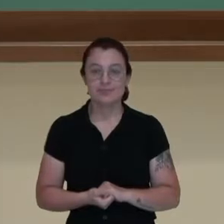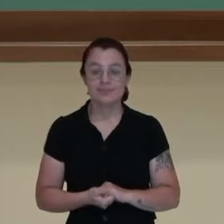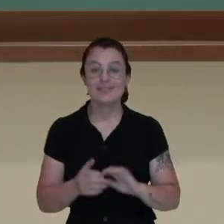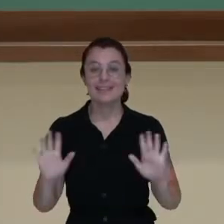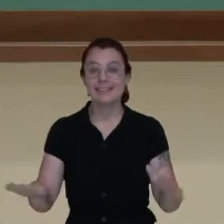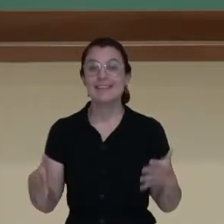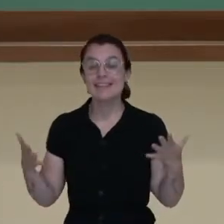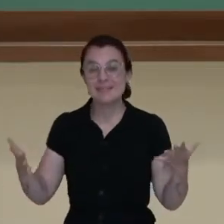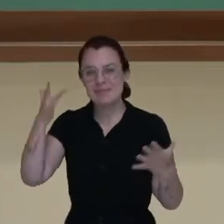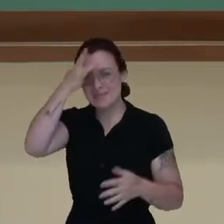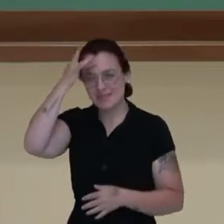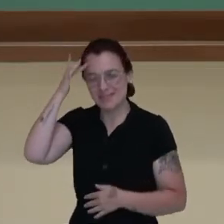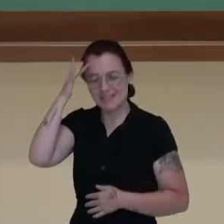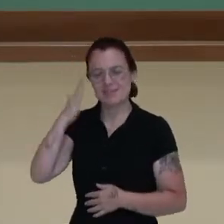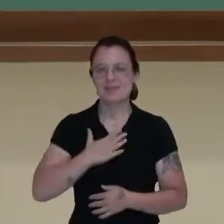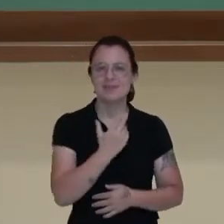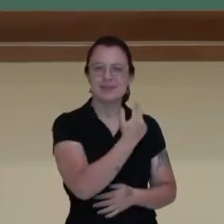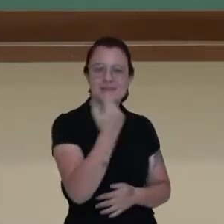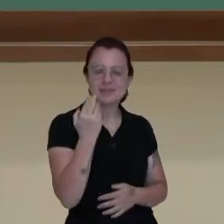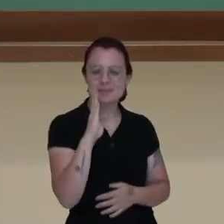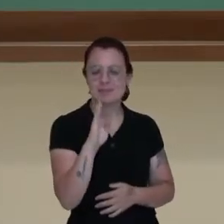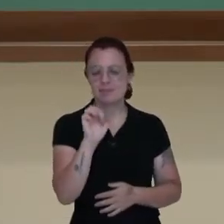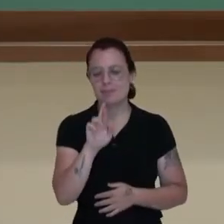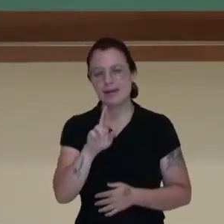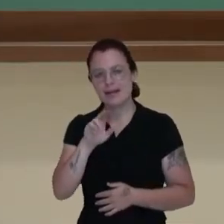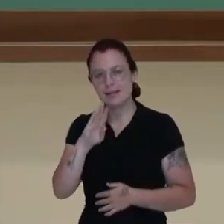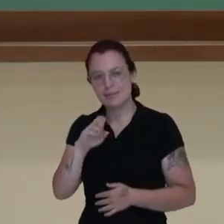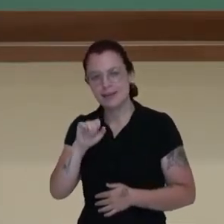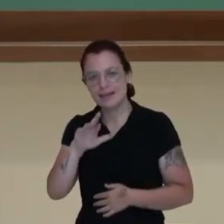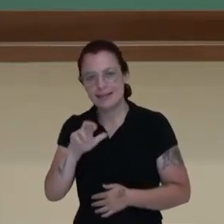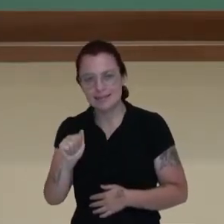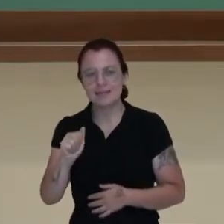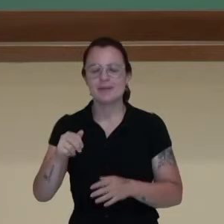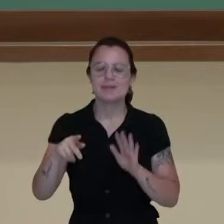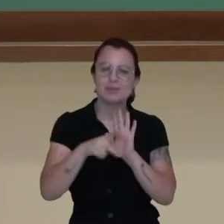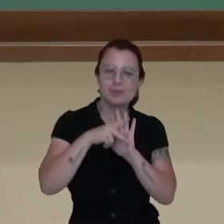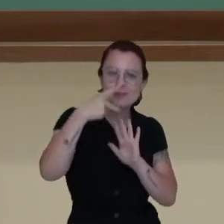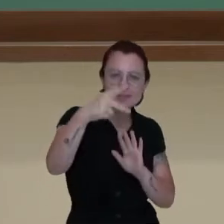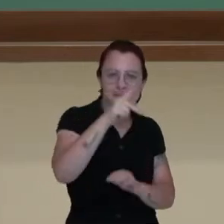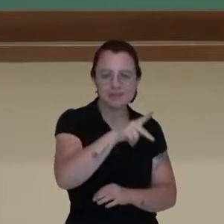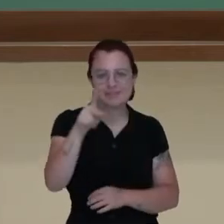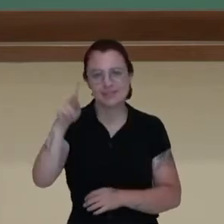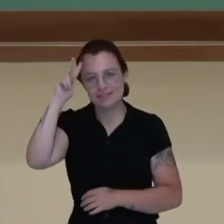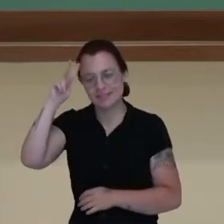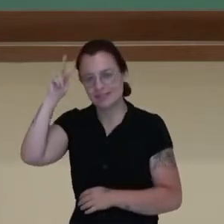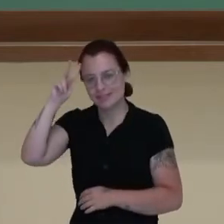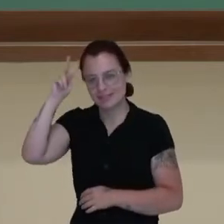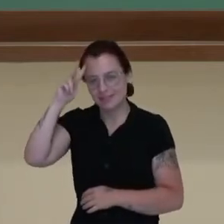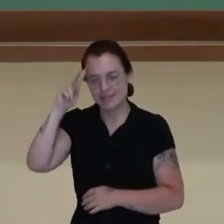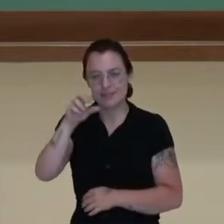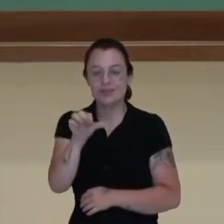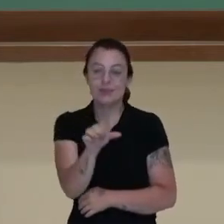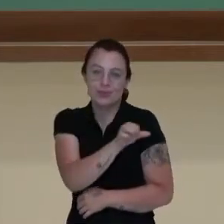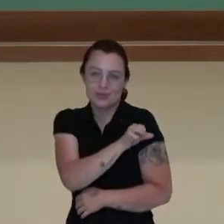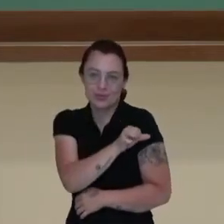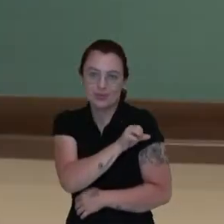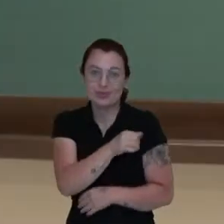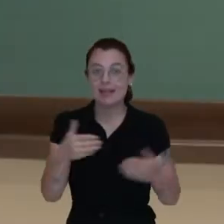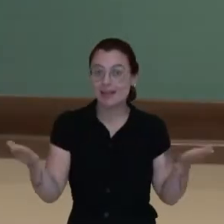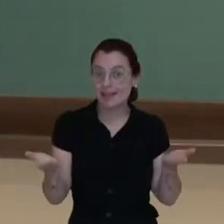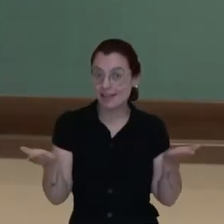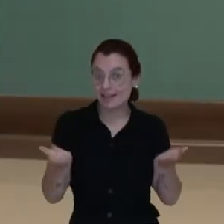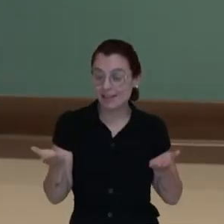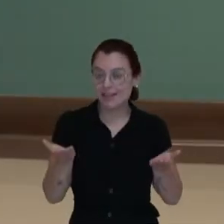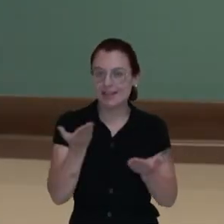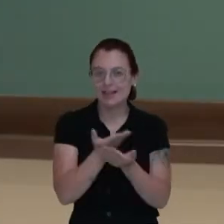E aí, pessoal, sou a professora Bárbara Furquim, professora de vocês de História do 9º ano. E nessa aula